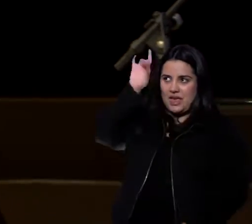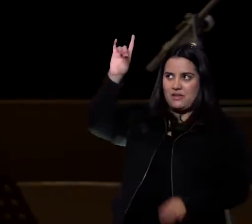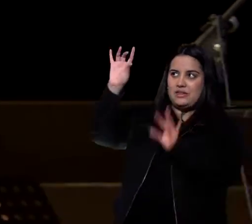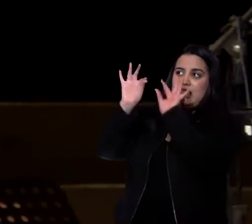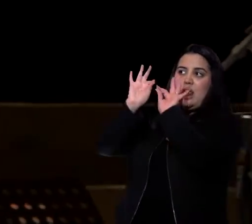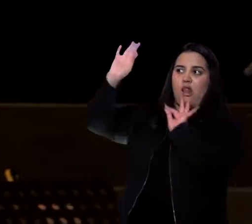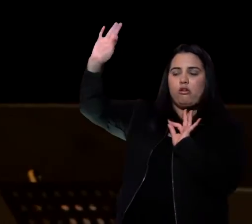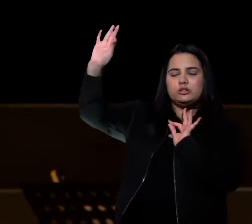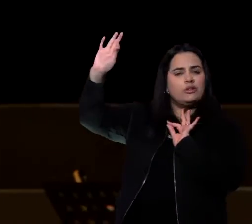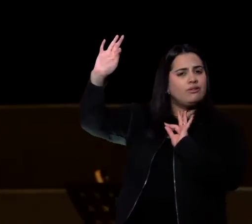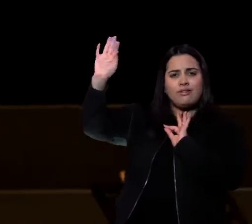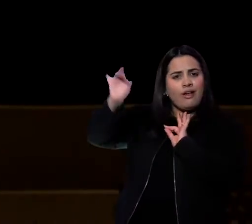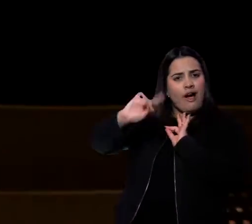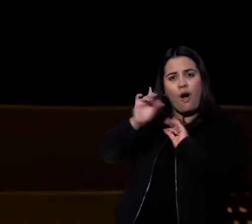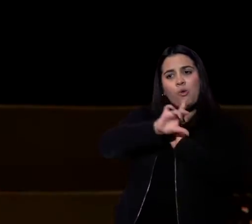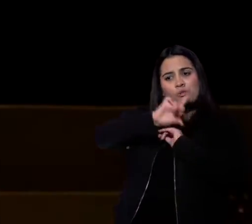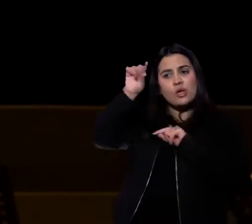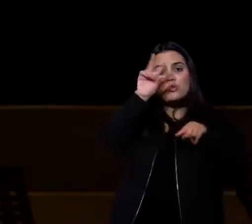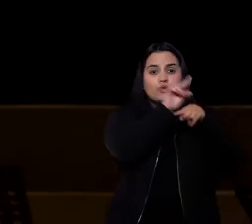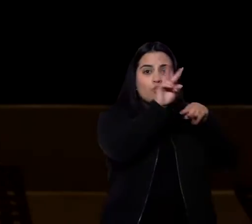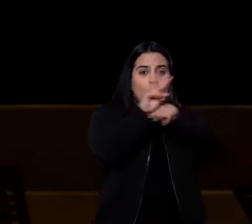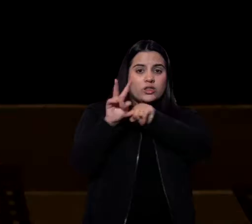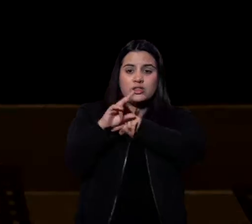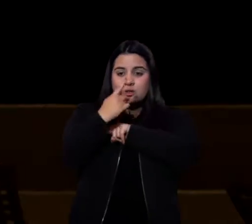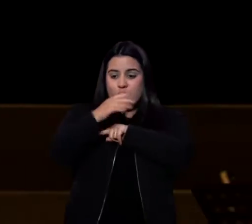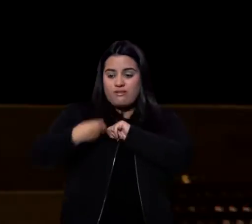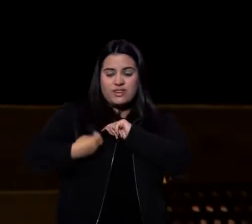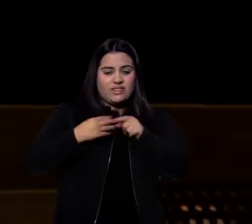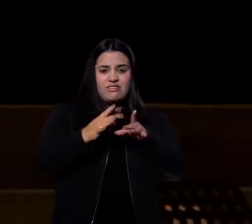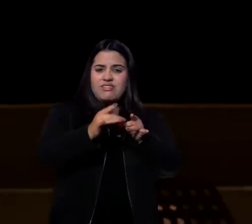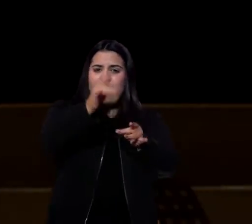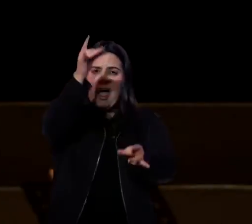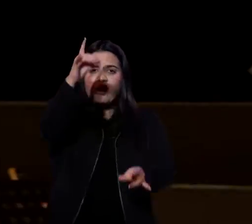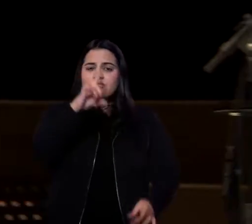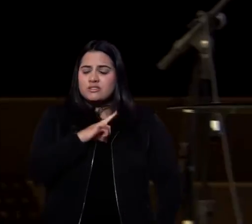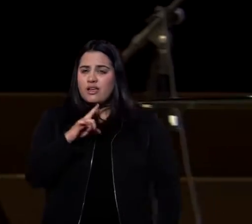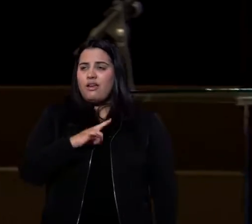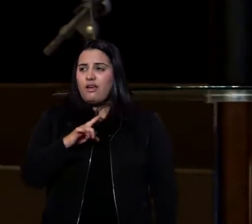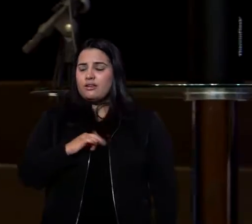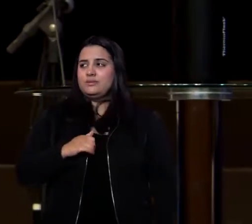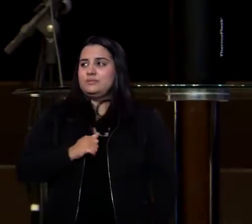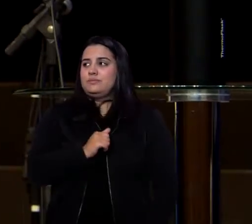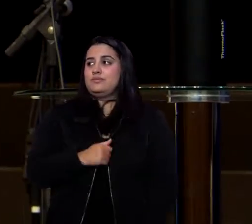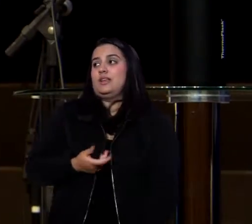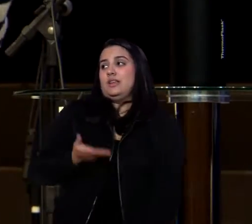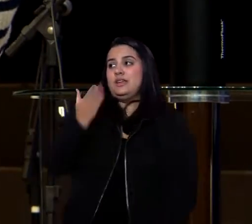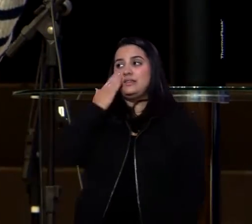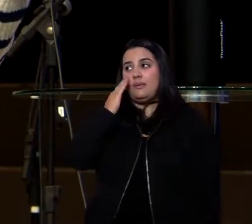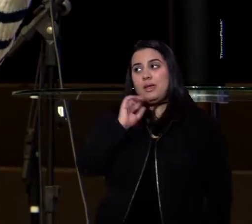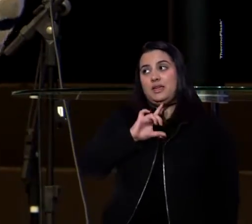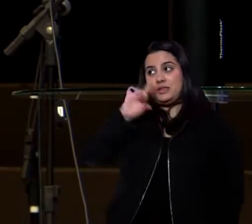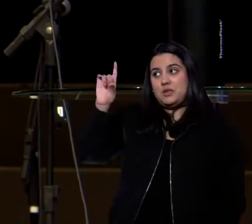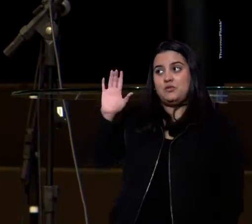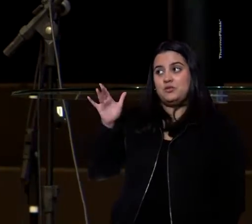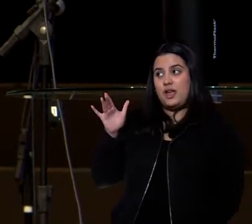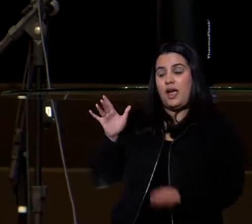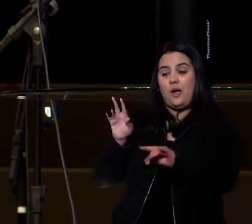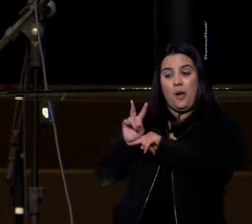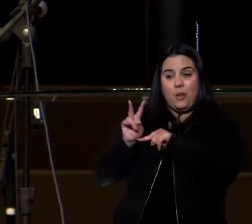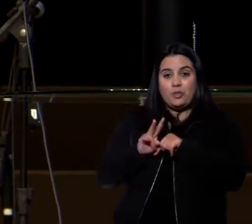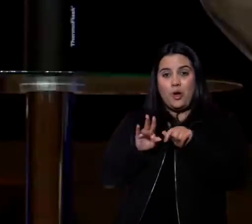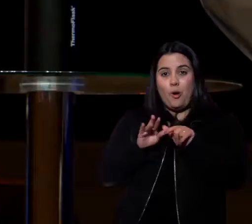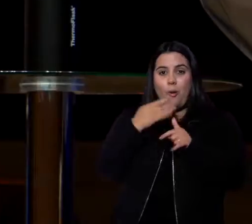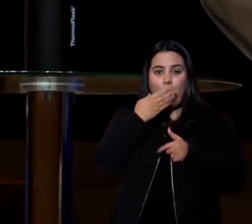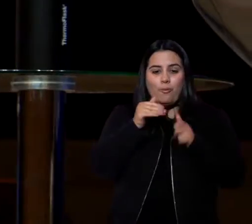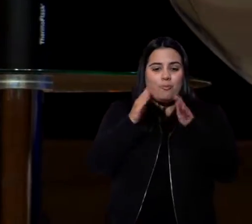Ele cuida de cada detalhe da sua vida. E saber que Deus tinha separado um bolo de chocolate para eu comer me fez